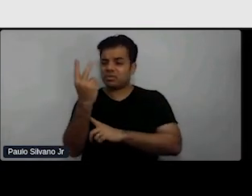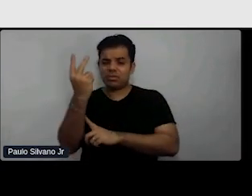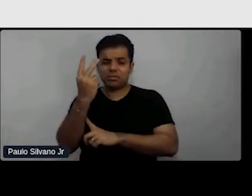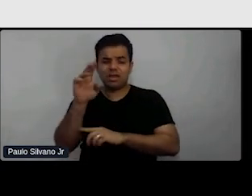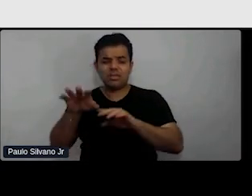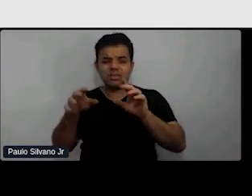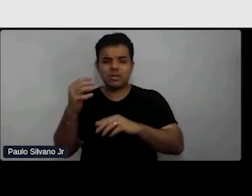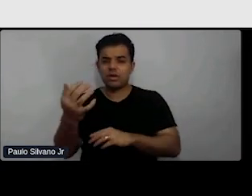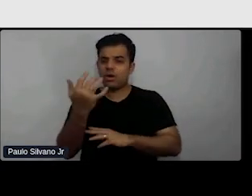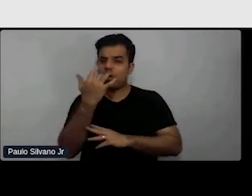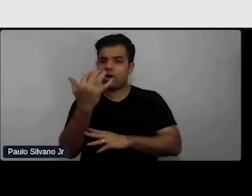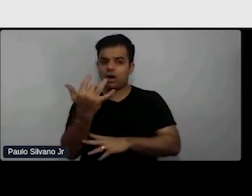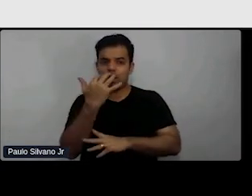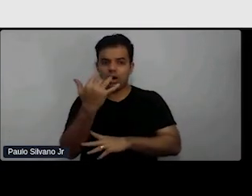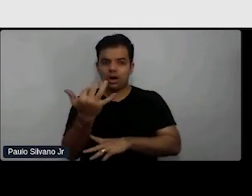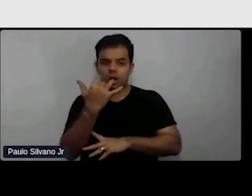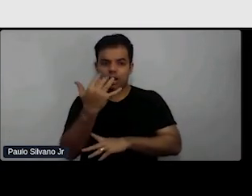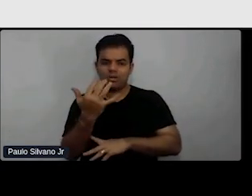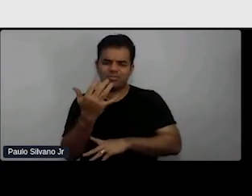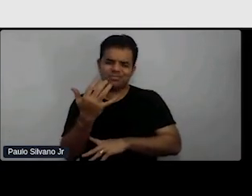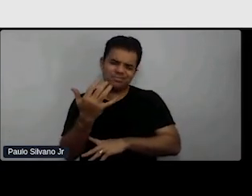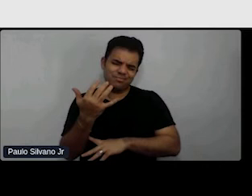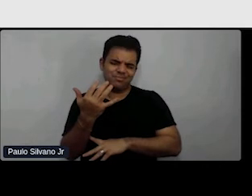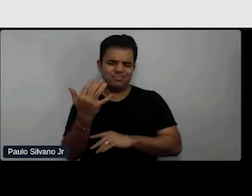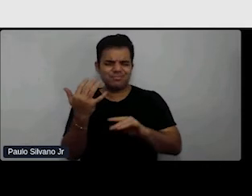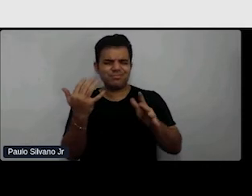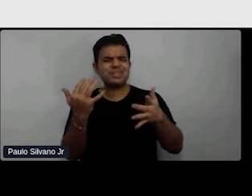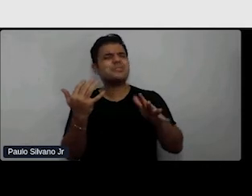contraste não está tão bom.